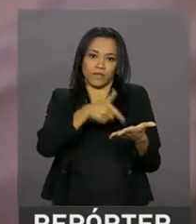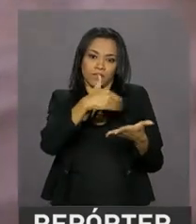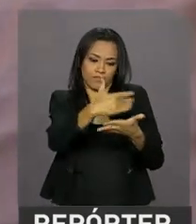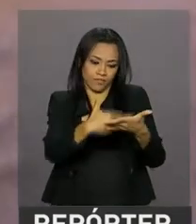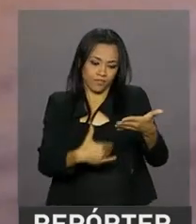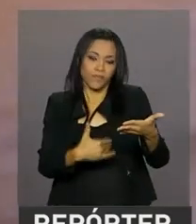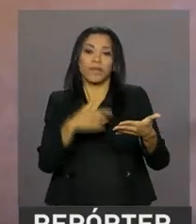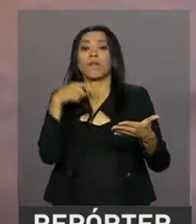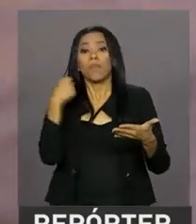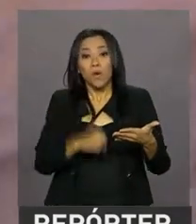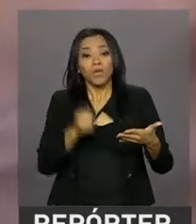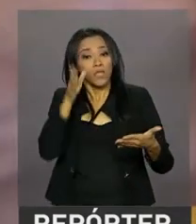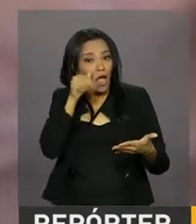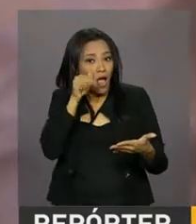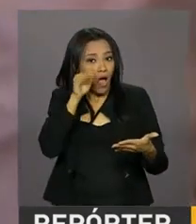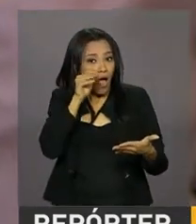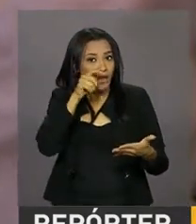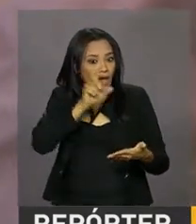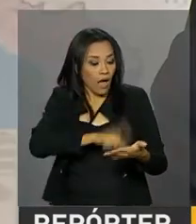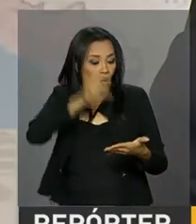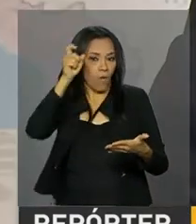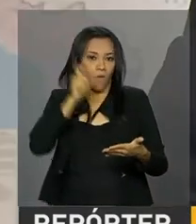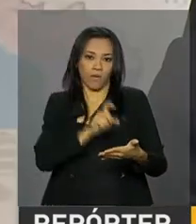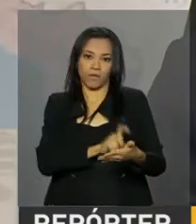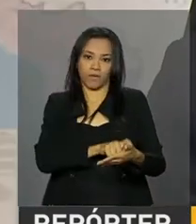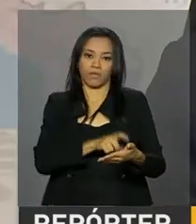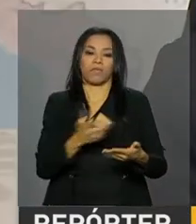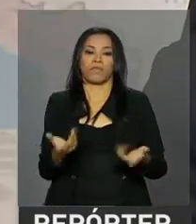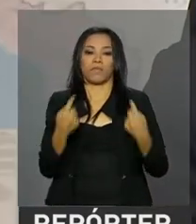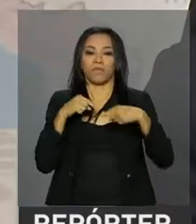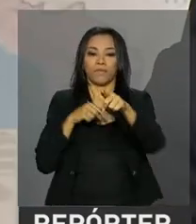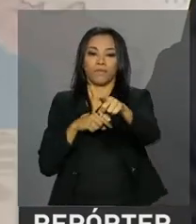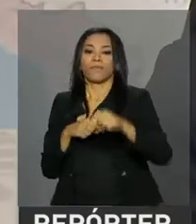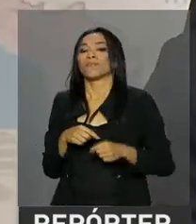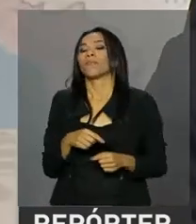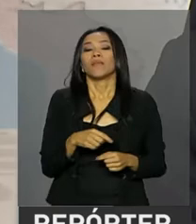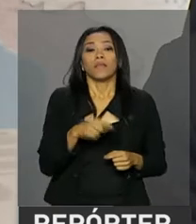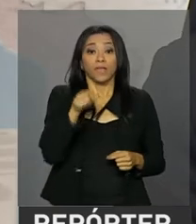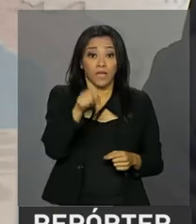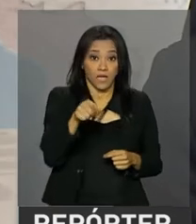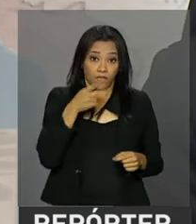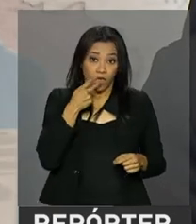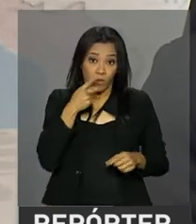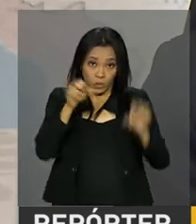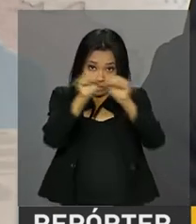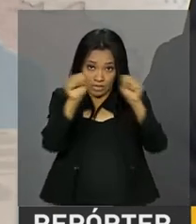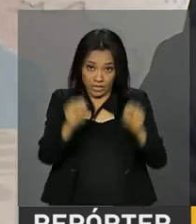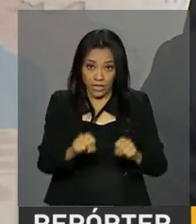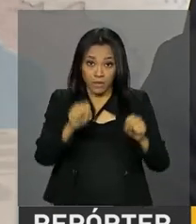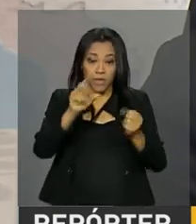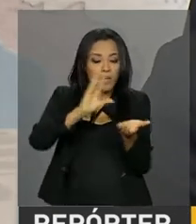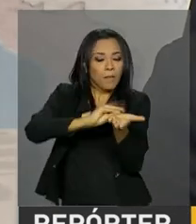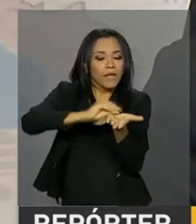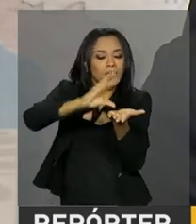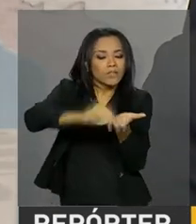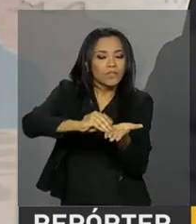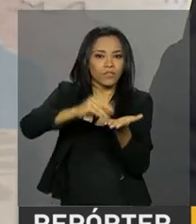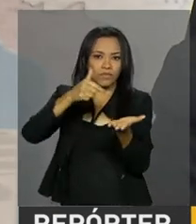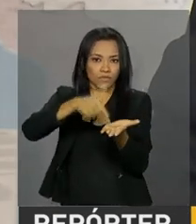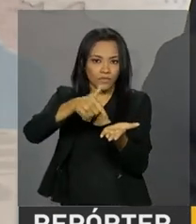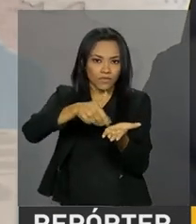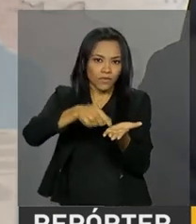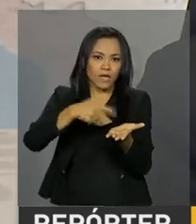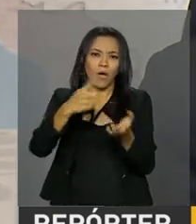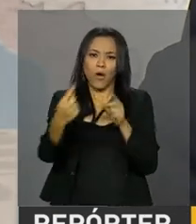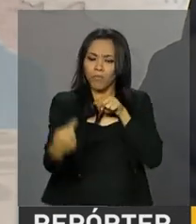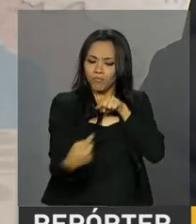vagas pode ser acompanhada em tempo real desde que o sistema que o aplicativo é encontrar uma vaga no mesmo